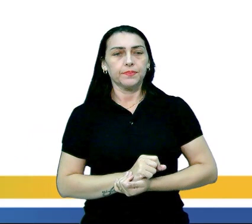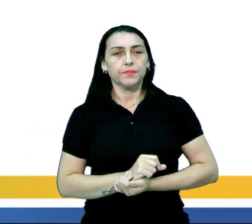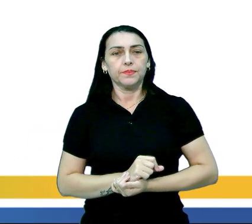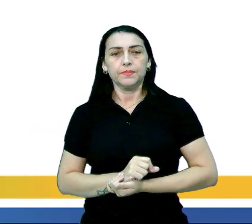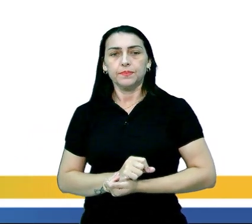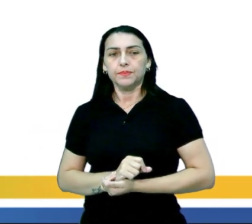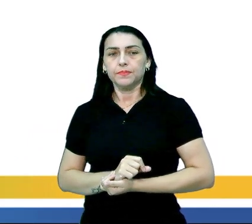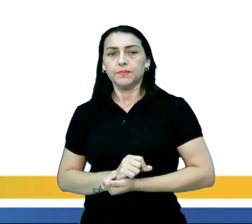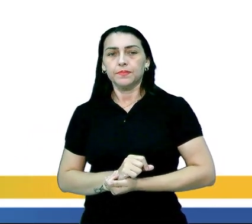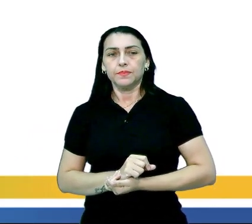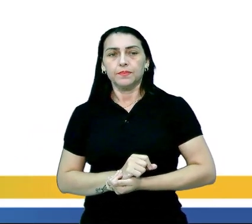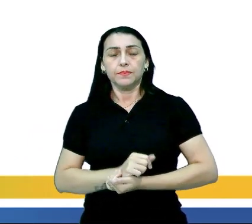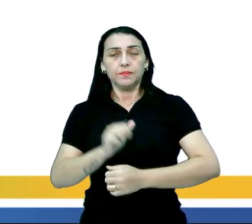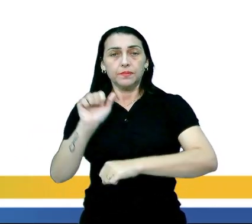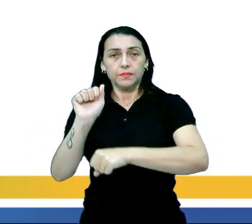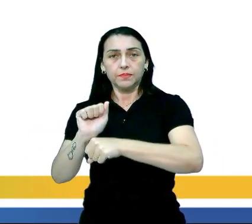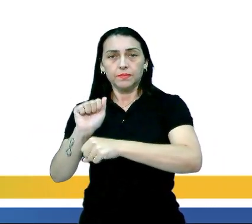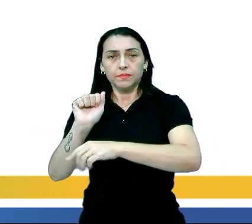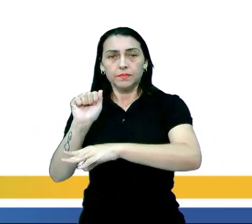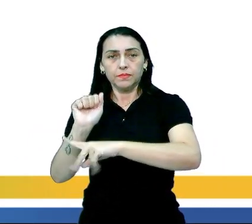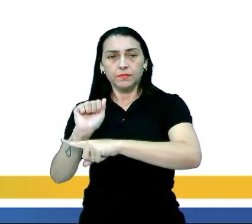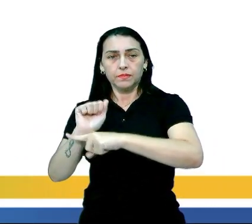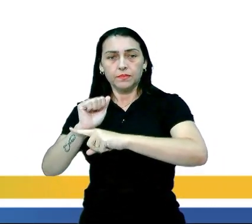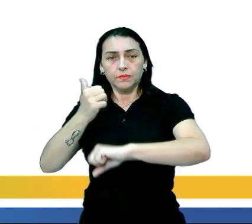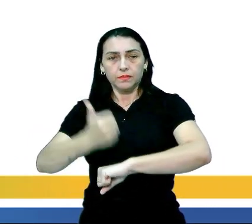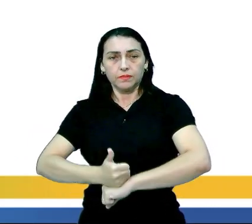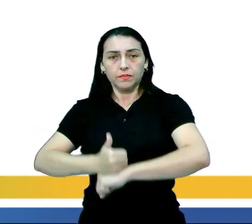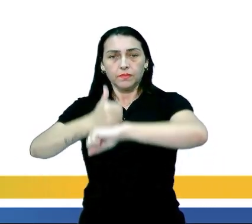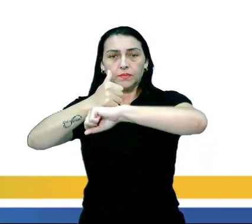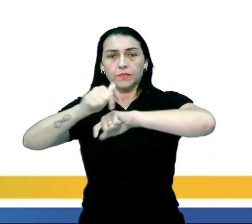no texto é a letra A.